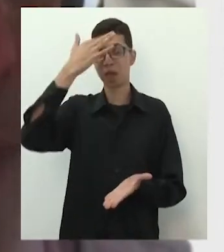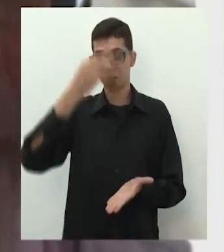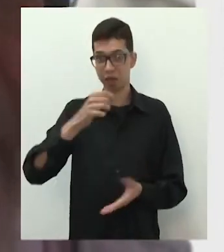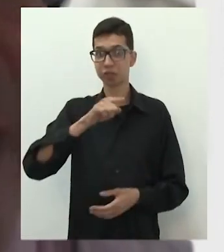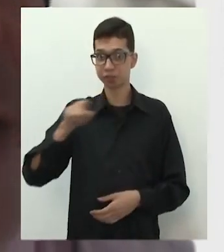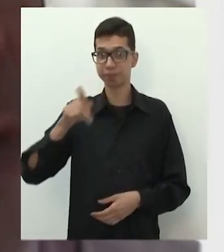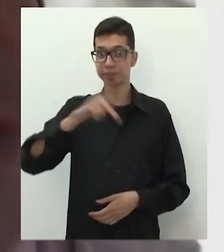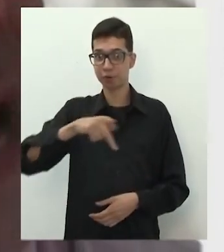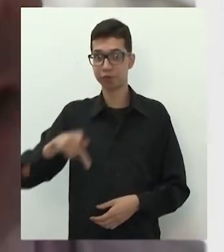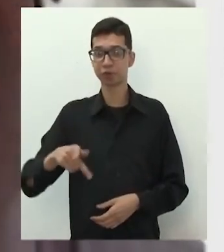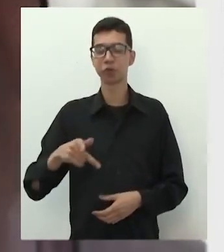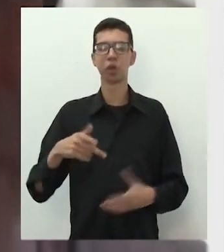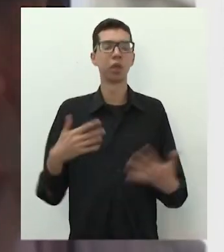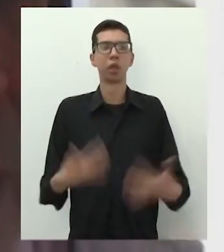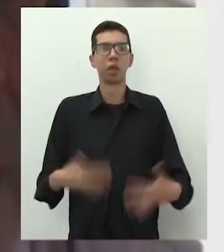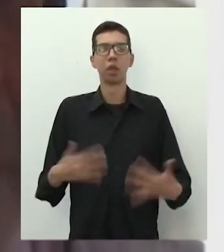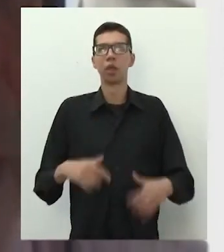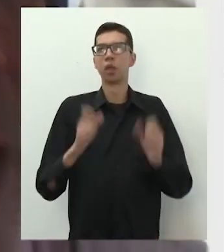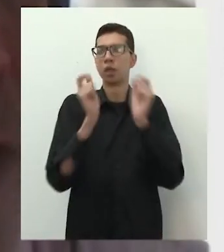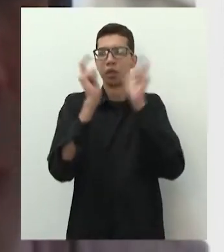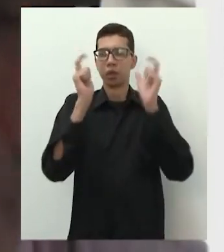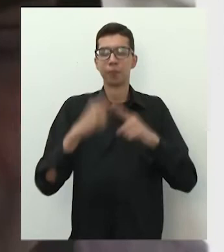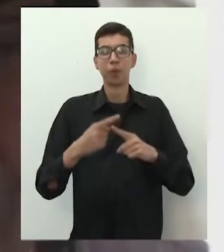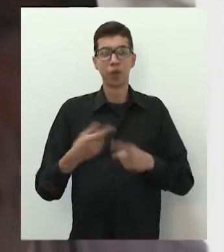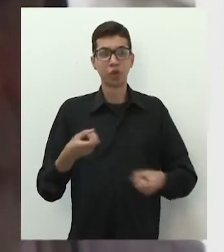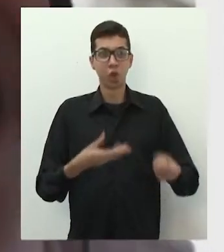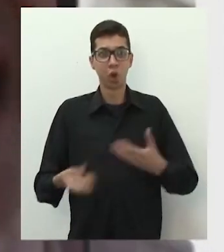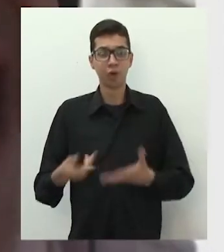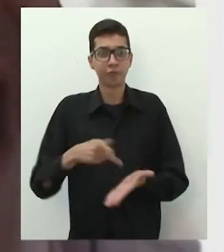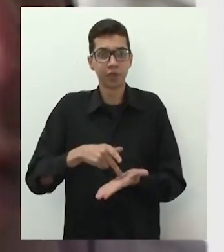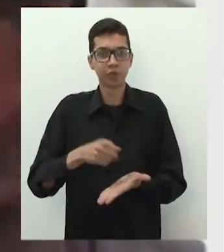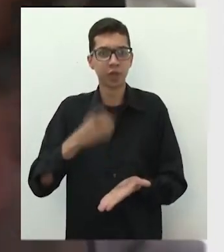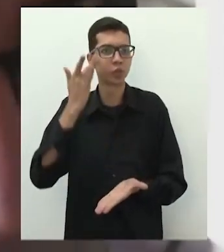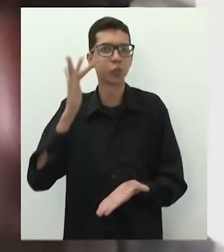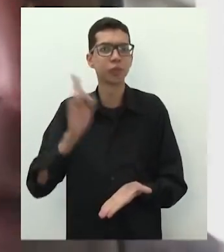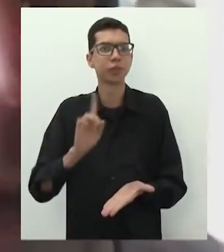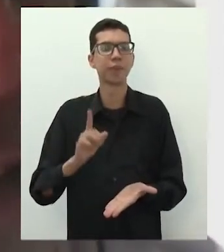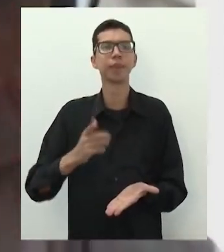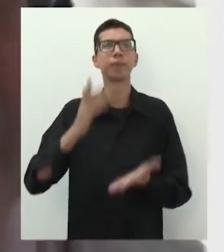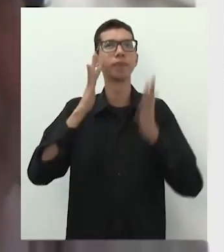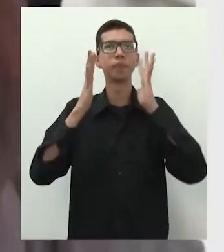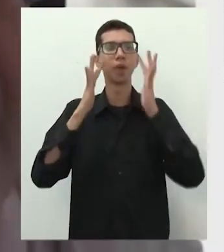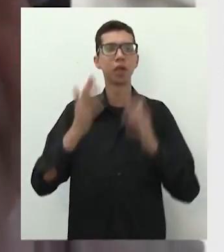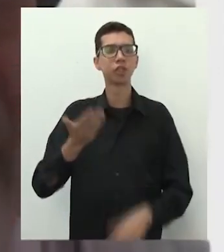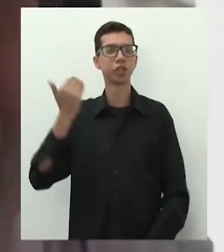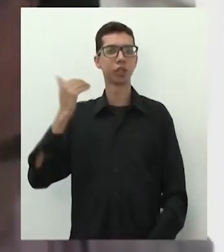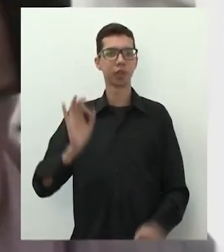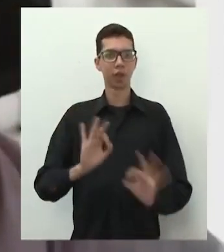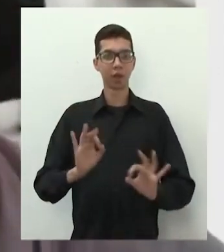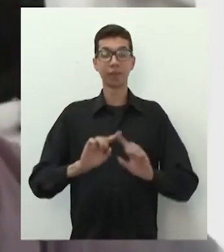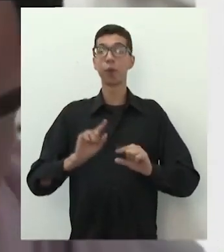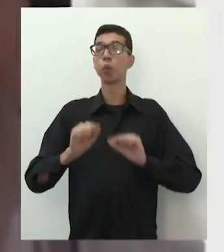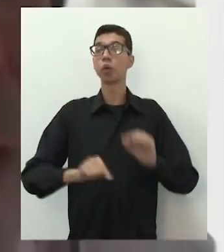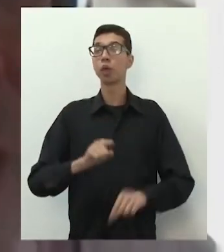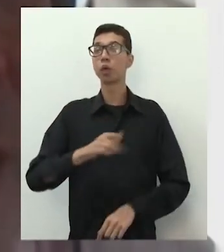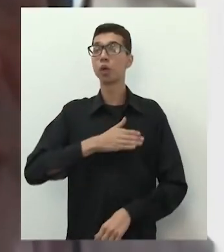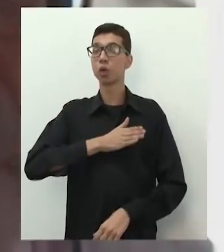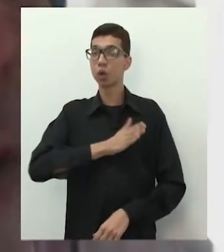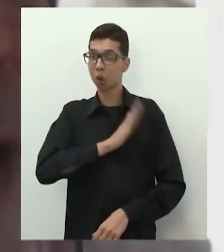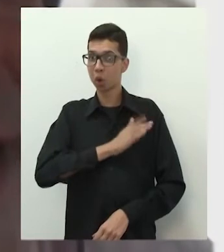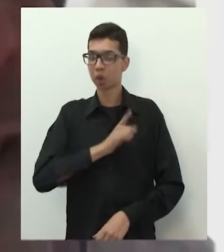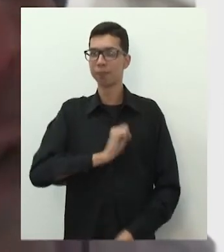quase 10% de jogo de asfixia. Você fala, nossa, que brincadeira imbecil ficar colocando uma camisinha na cabeça e ficar com falta